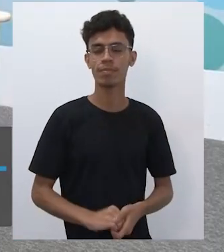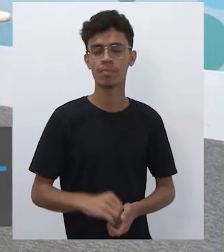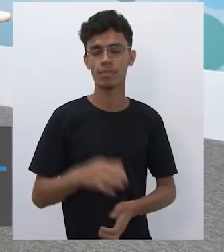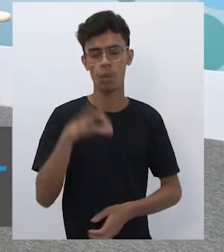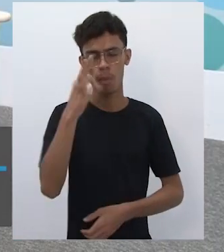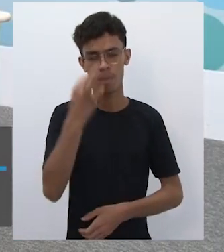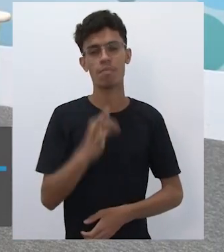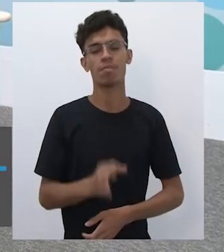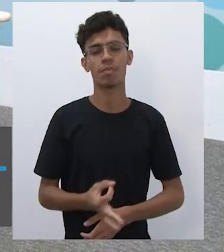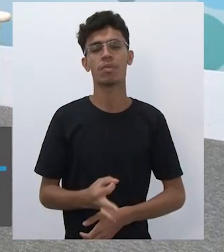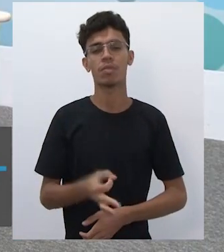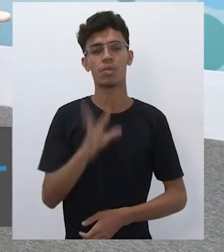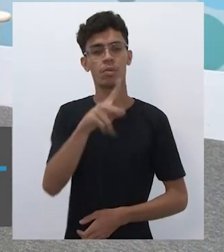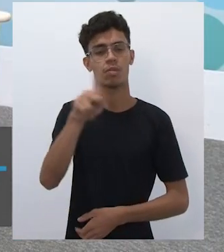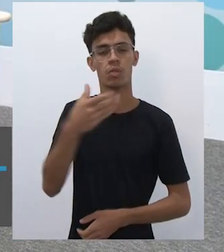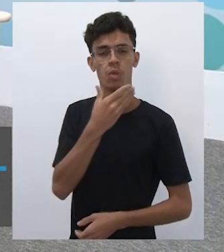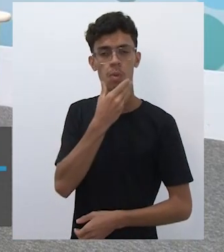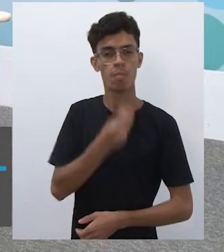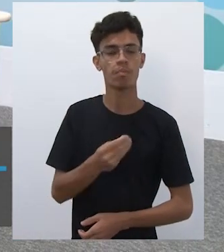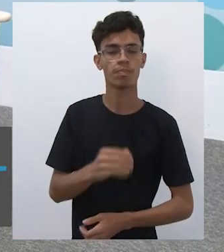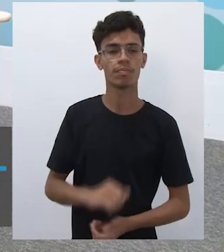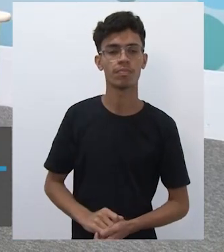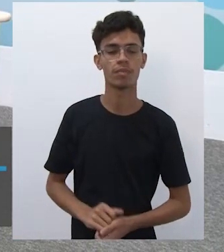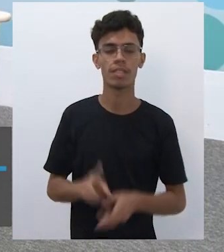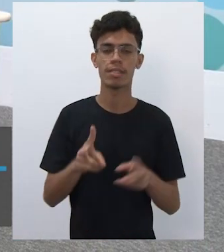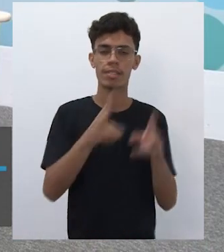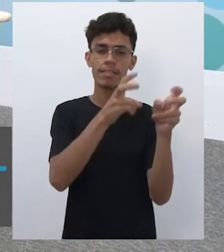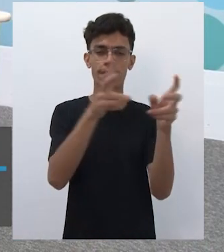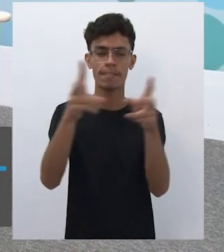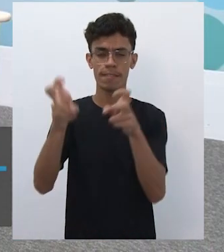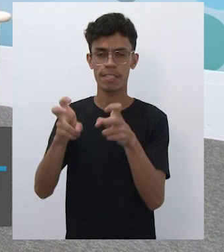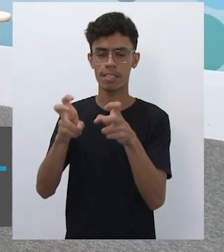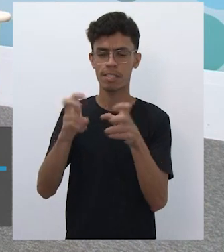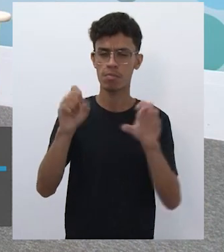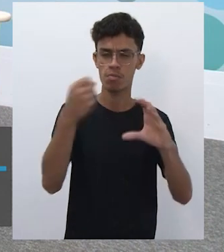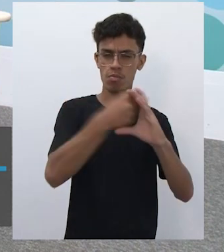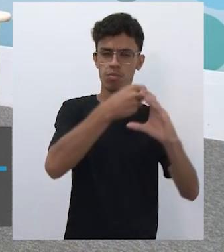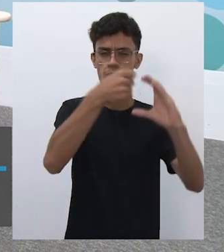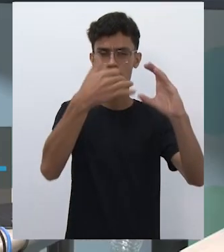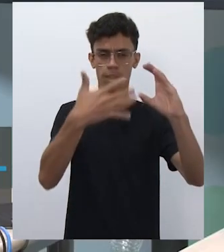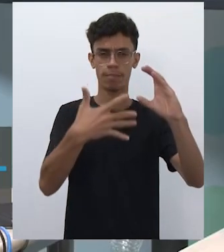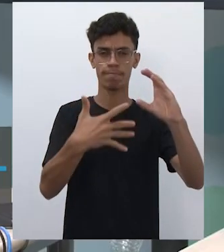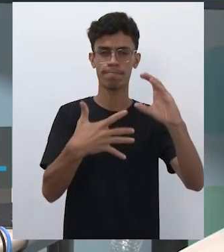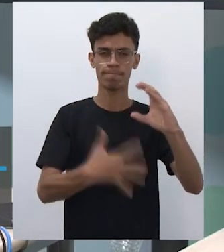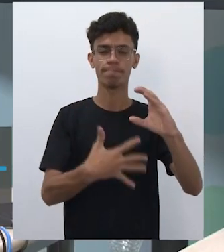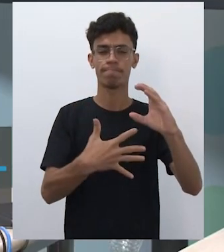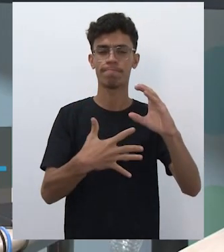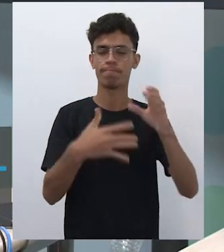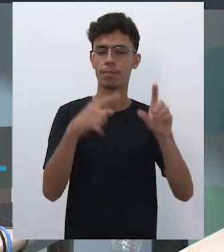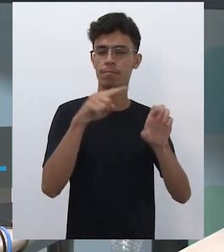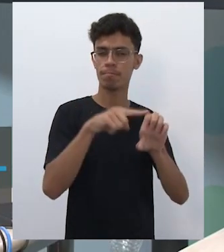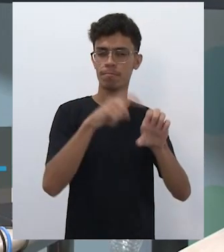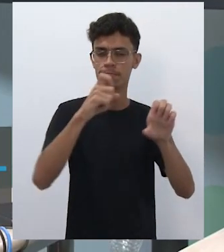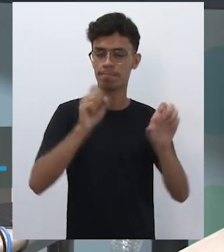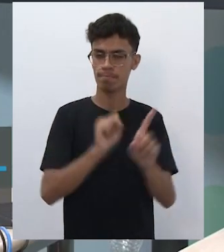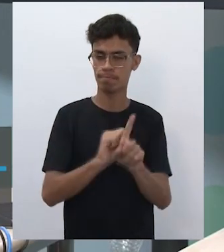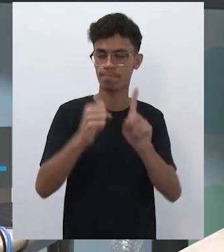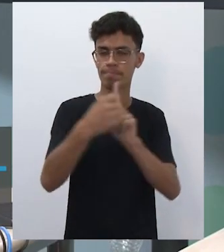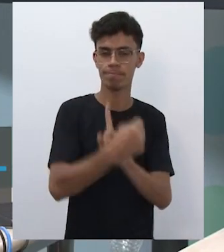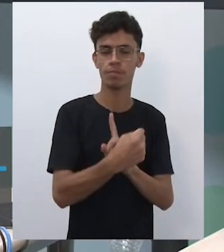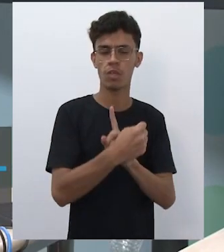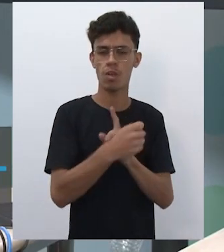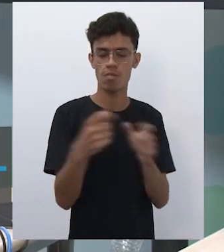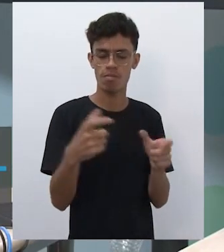Sensacional, professor Anderson. Então, a gente percebe que as características de empreendedorismo social, ela vai meio